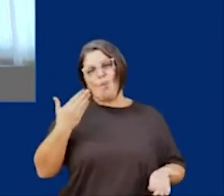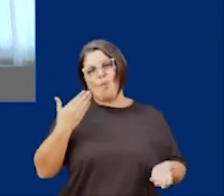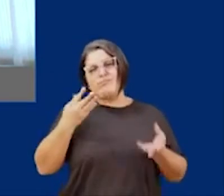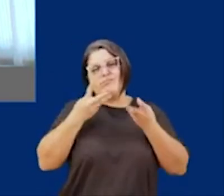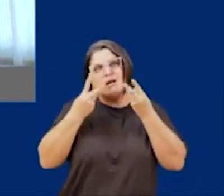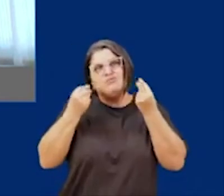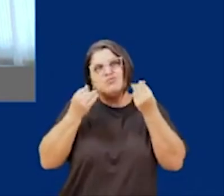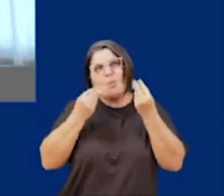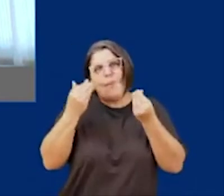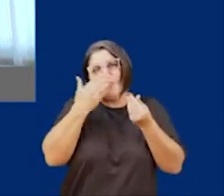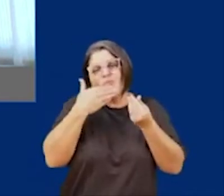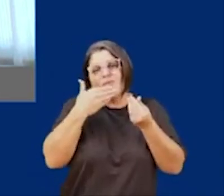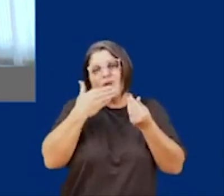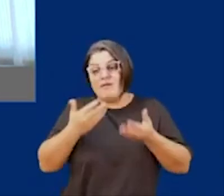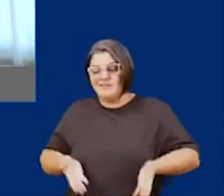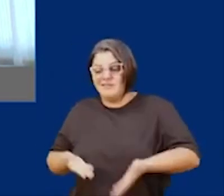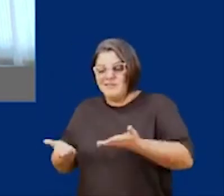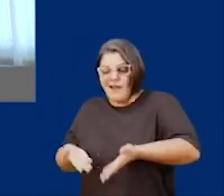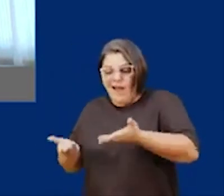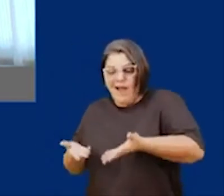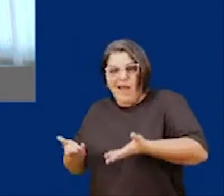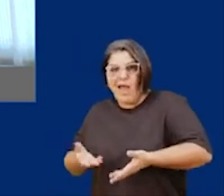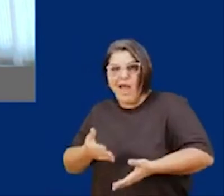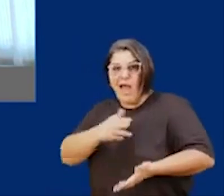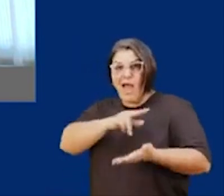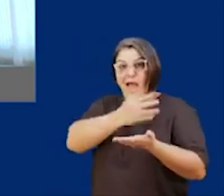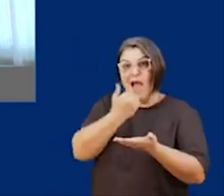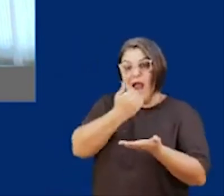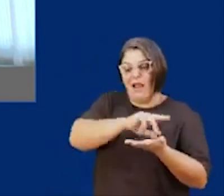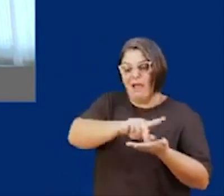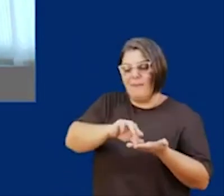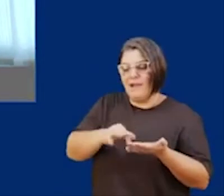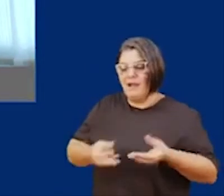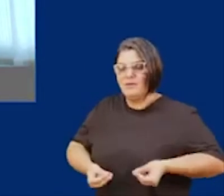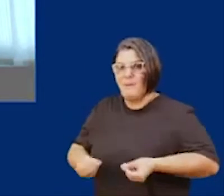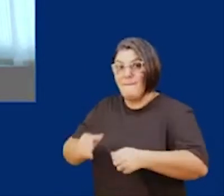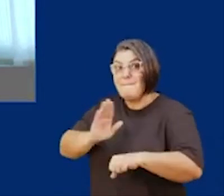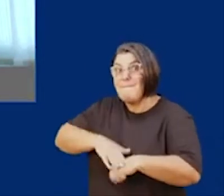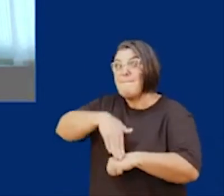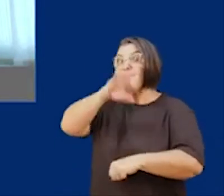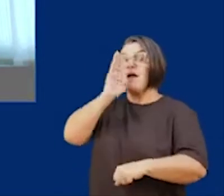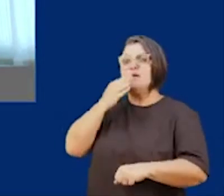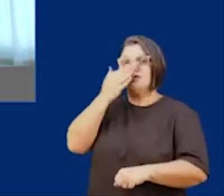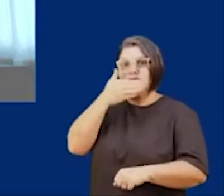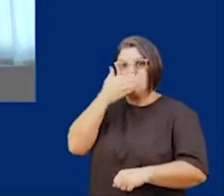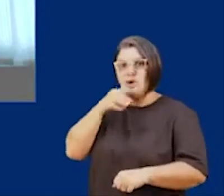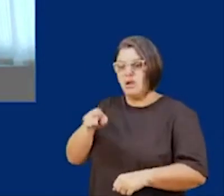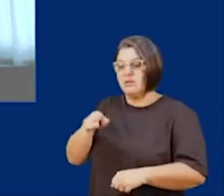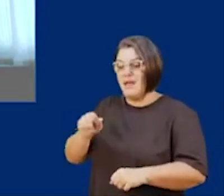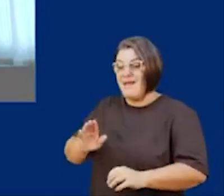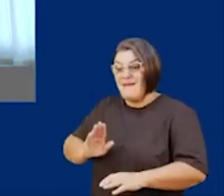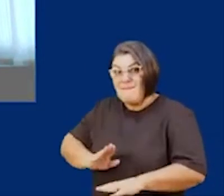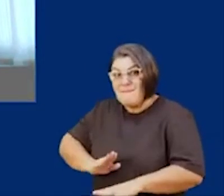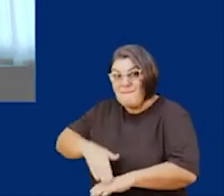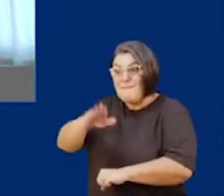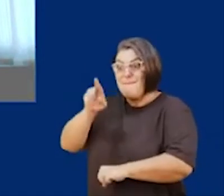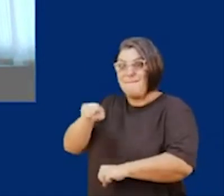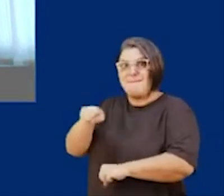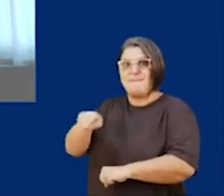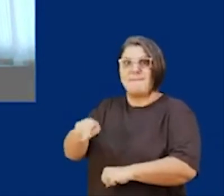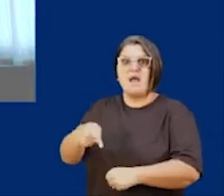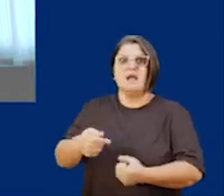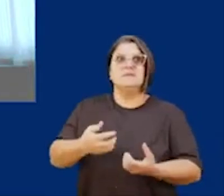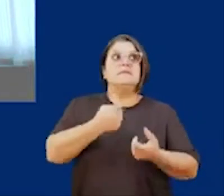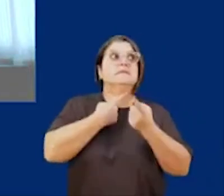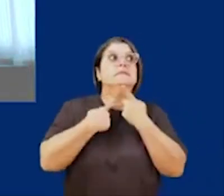Se você estimula isso com alimentos, ela vai ter isso exacerbado. Então, a ideia de não oferecer mel